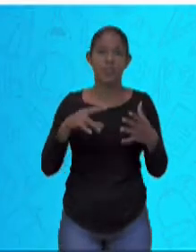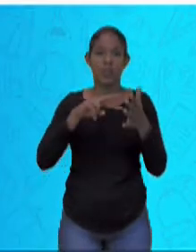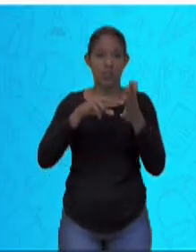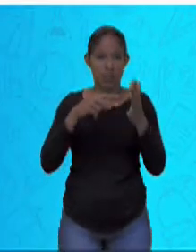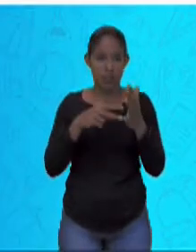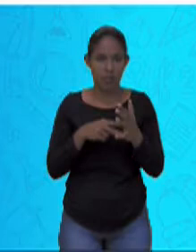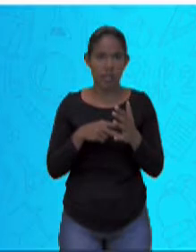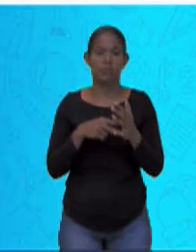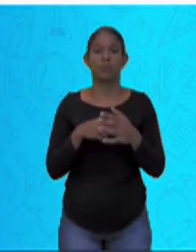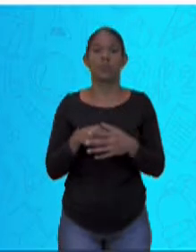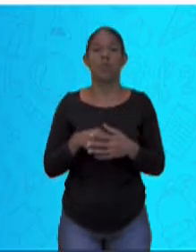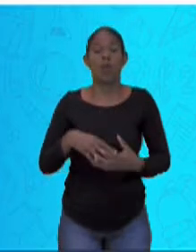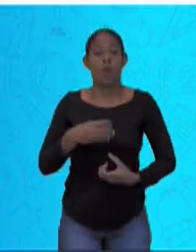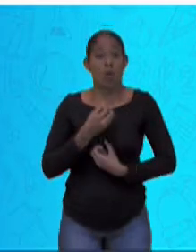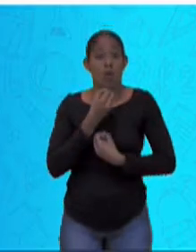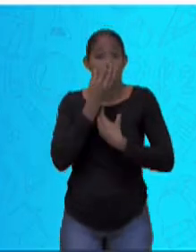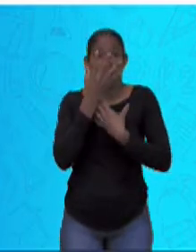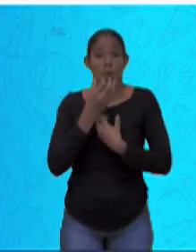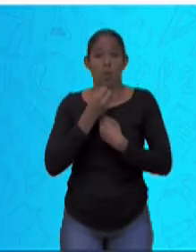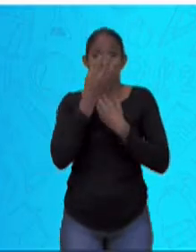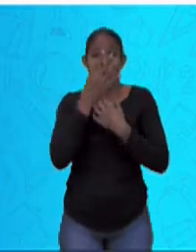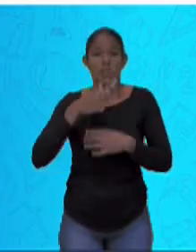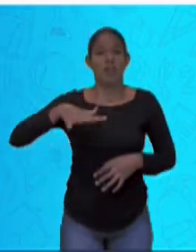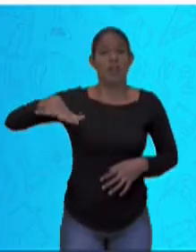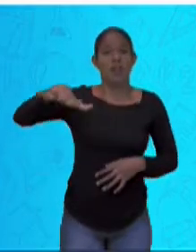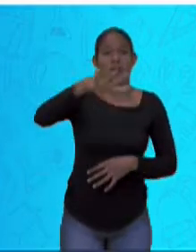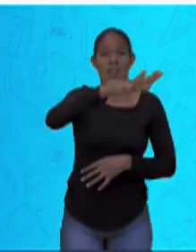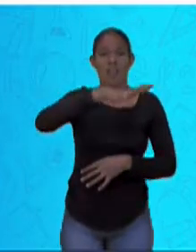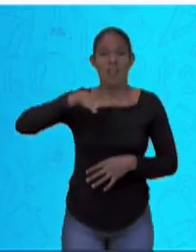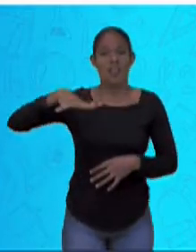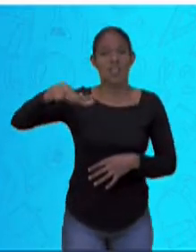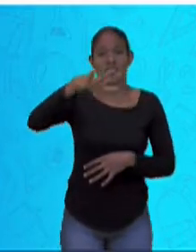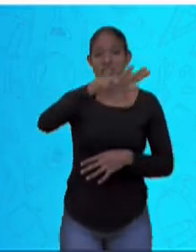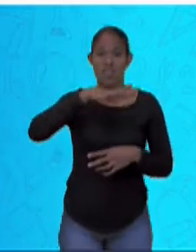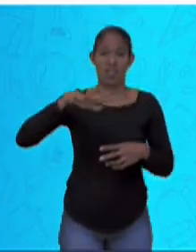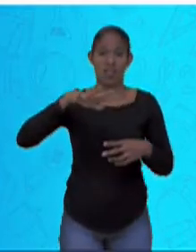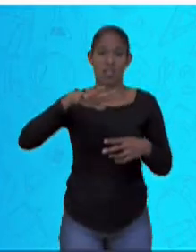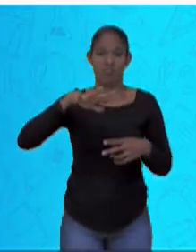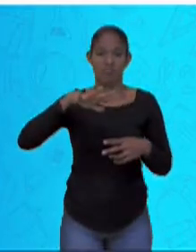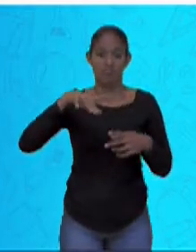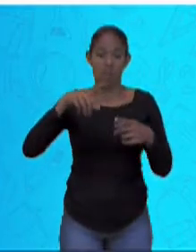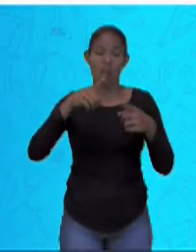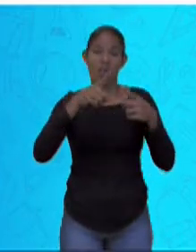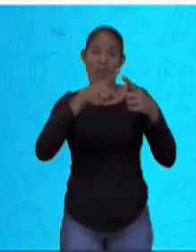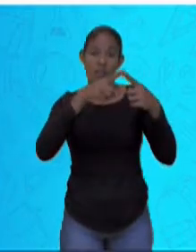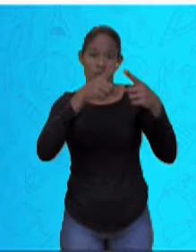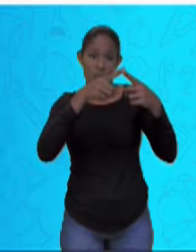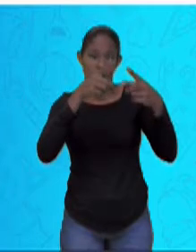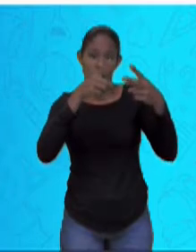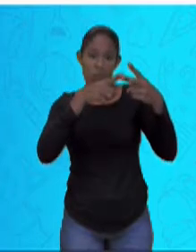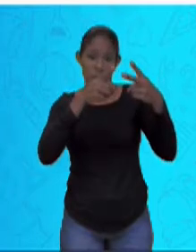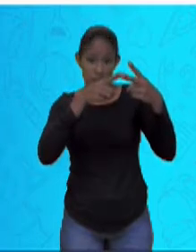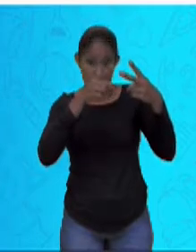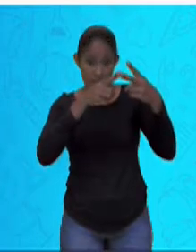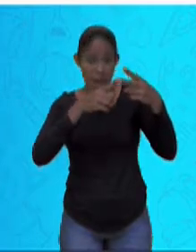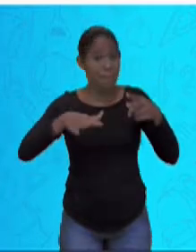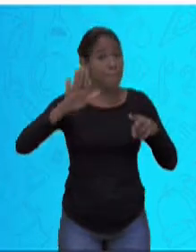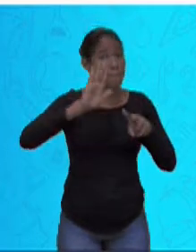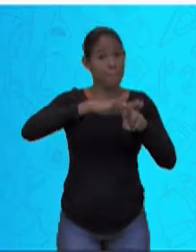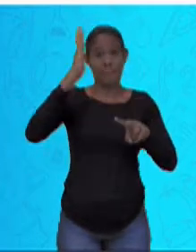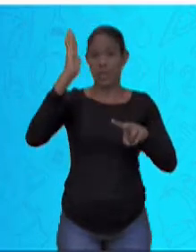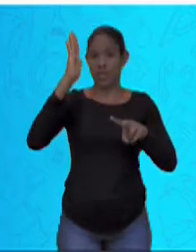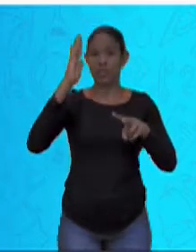um conceito mais amplo do que o poema e o soneto. Muitas pessoas acham que